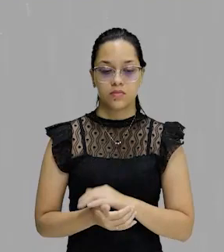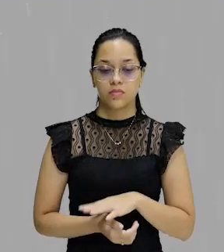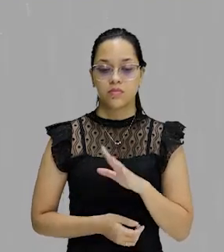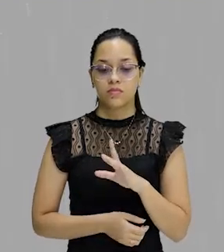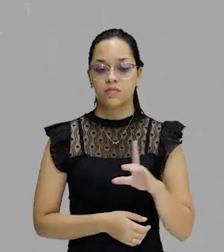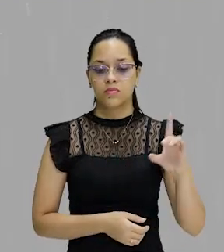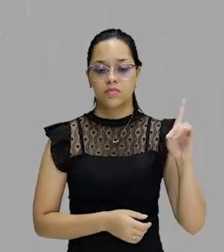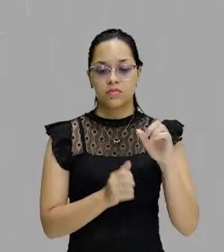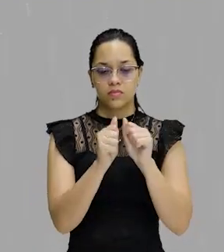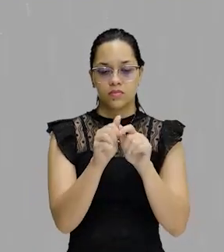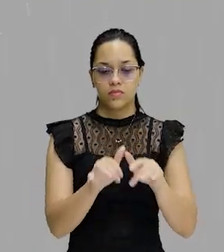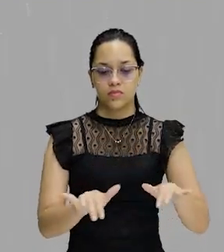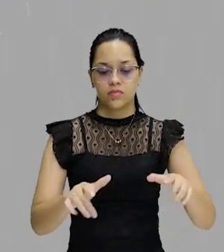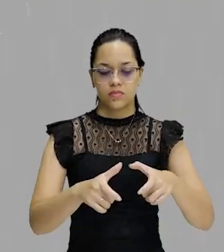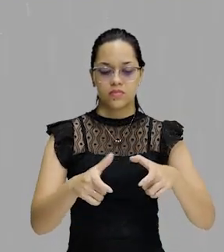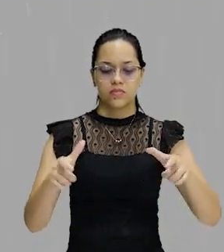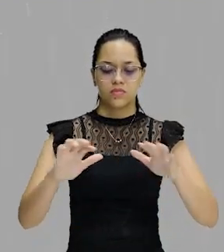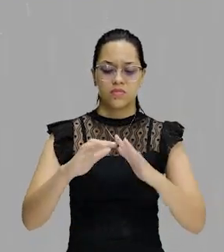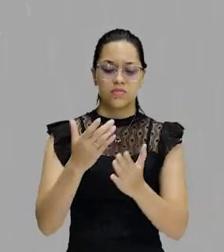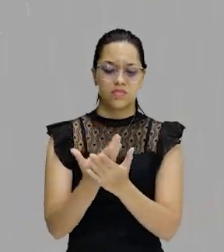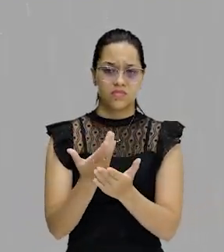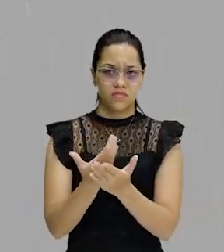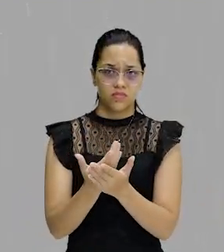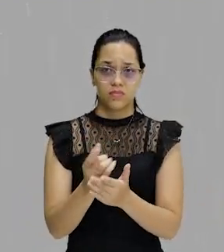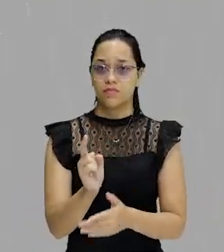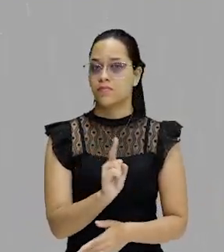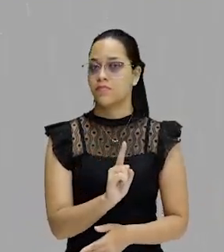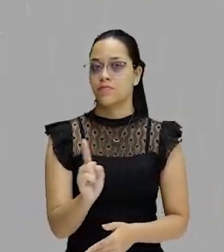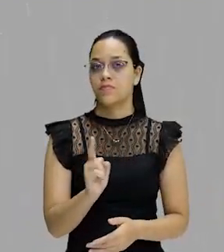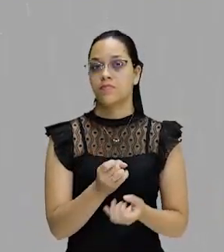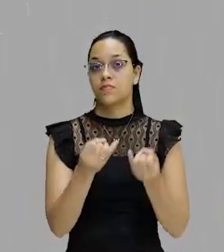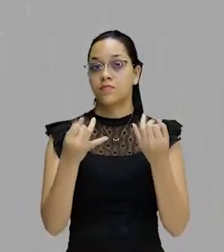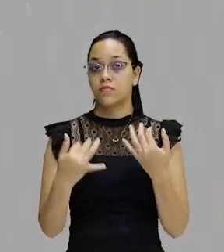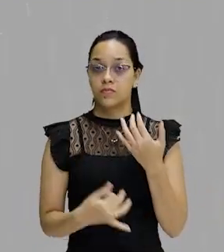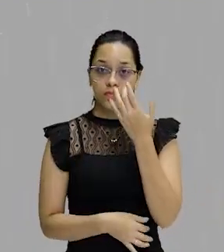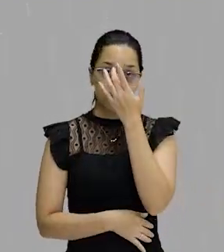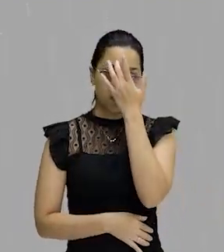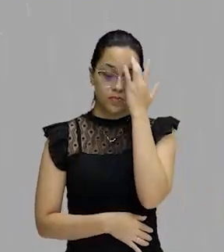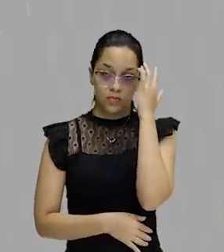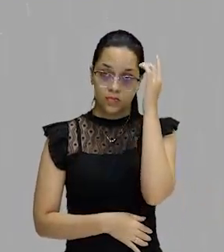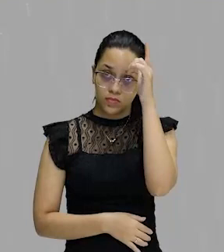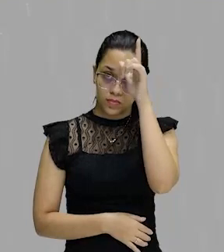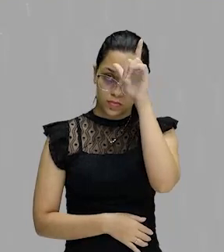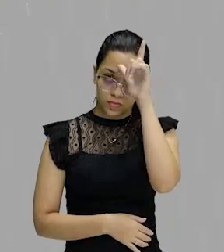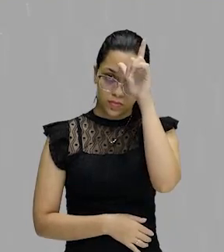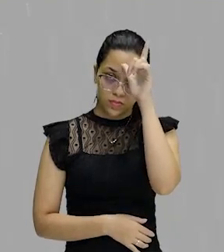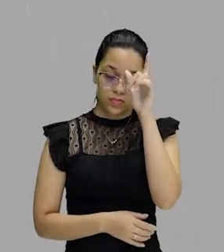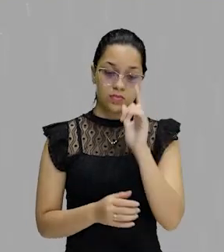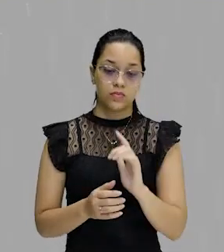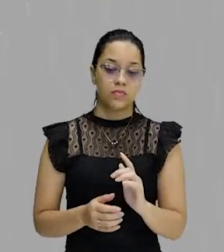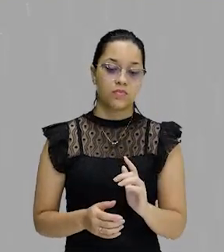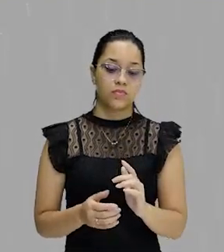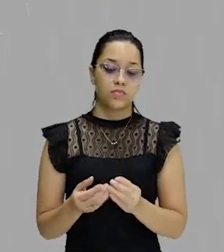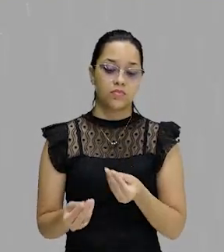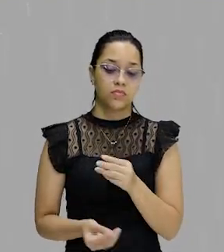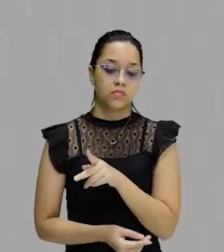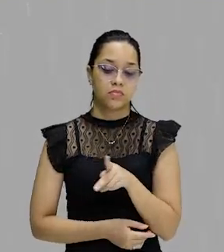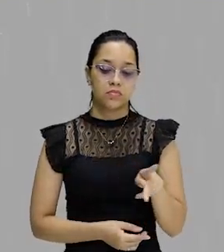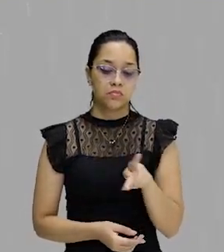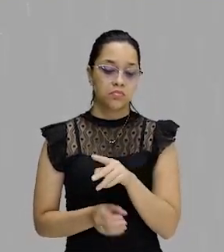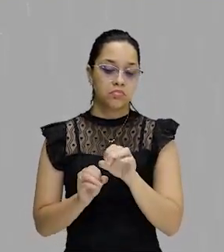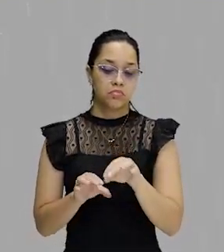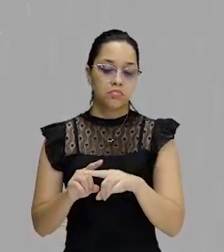Progressiva expansão da educação escolar, ele não fala isso. Ele fala que esses mestres funcionam como professores, mas eles não